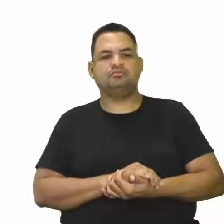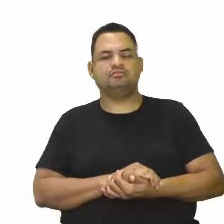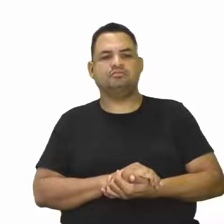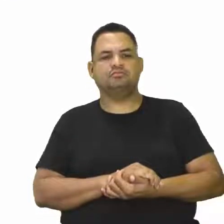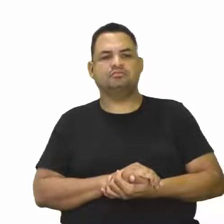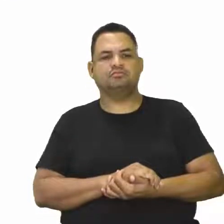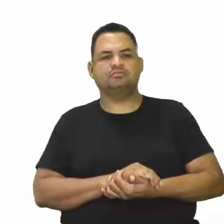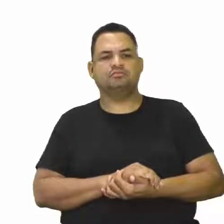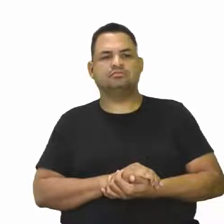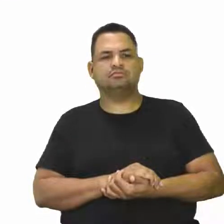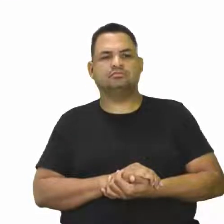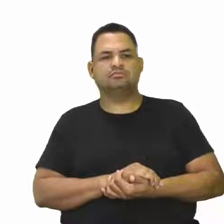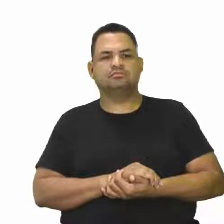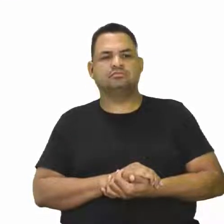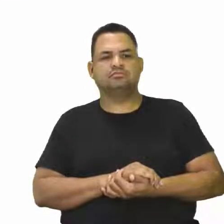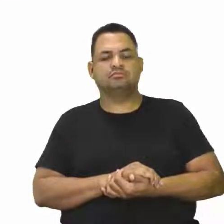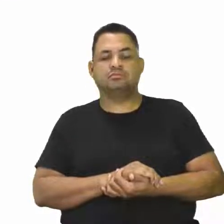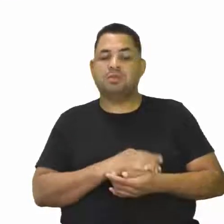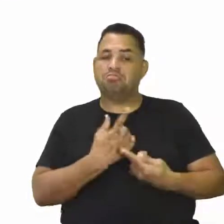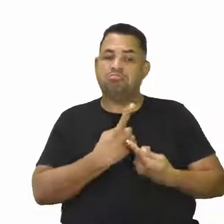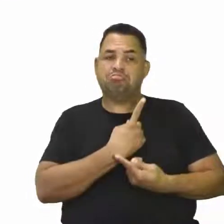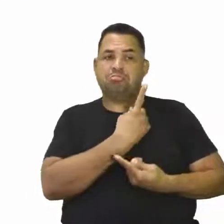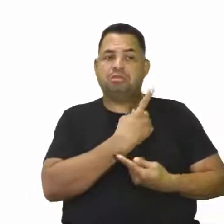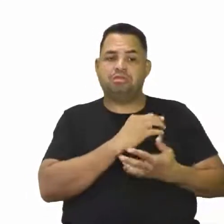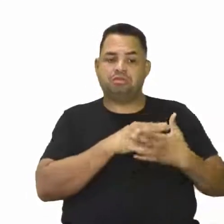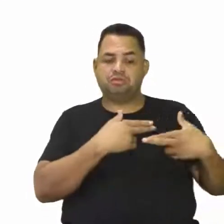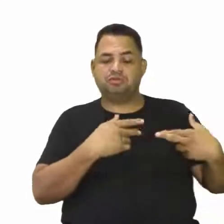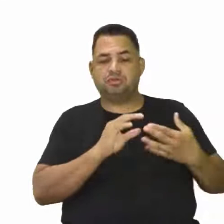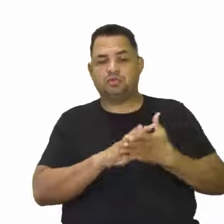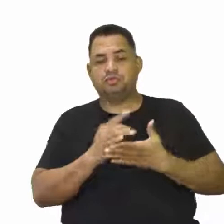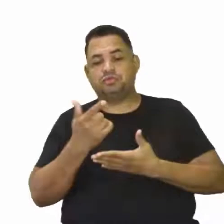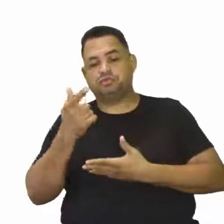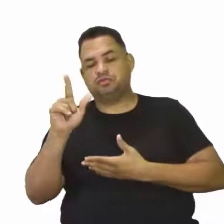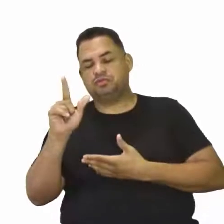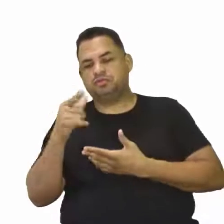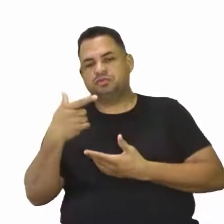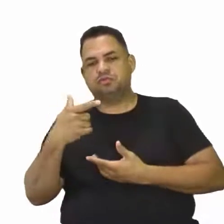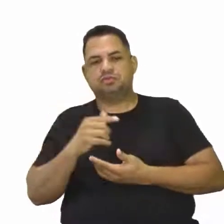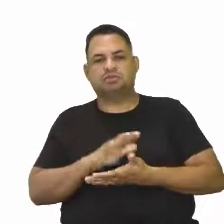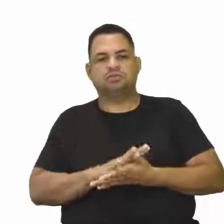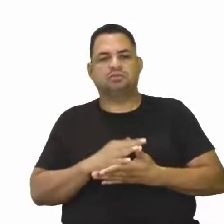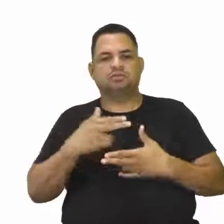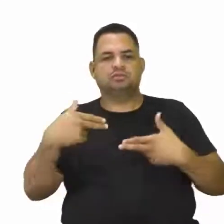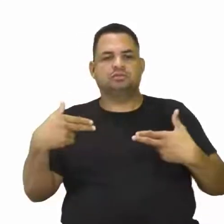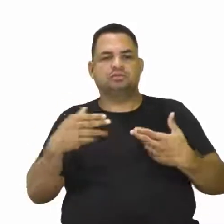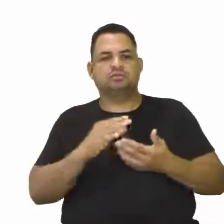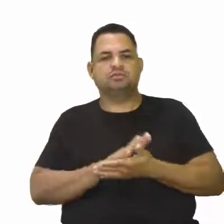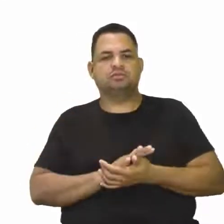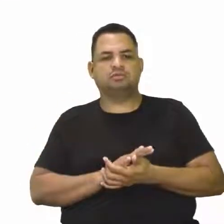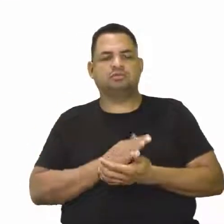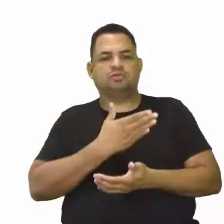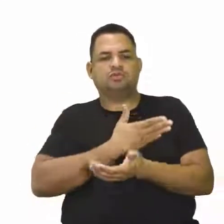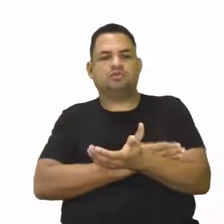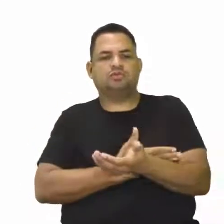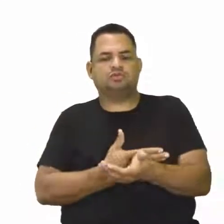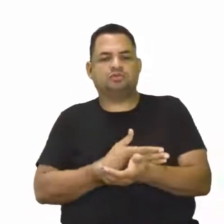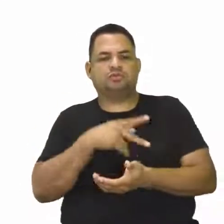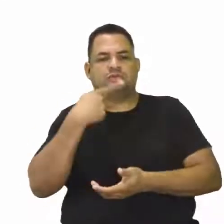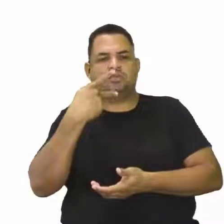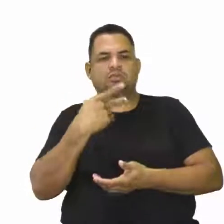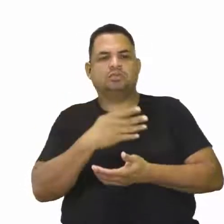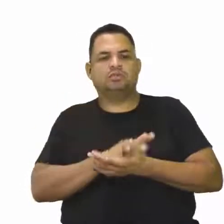una pera. Ou uma coisa ou outra coisa. Eles costumam dizer que o o é